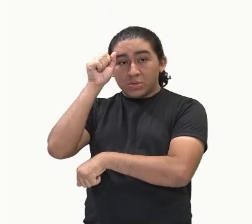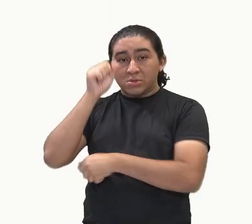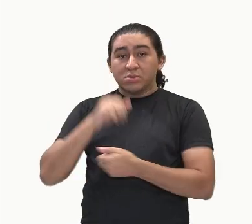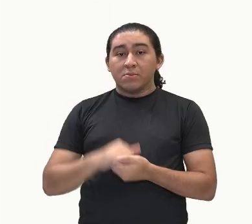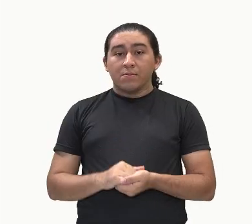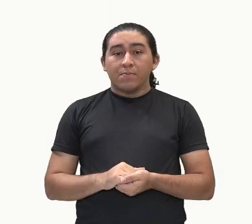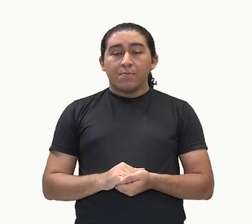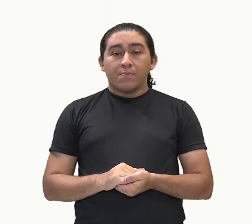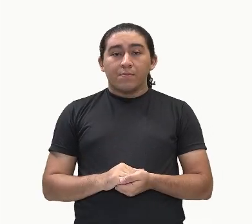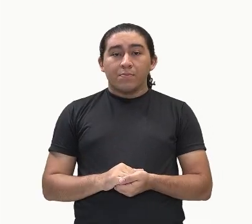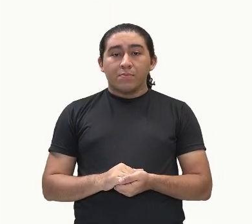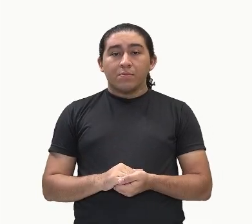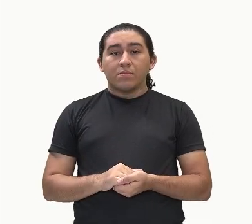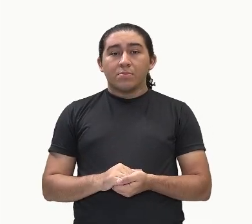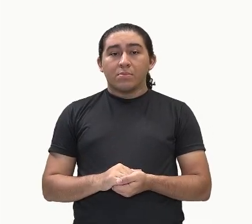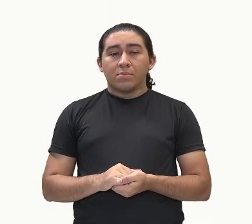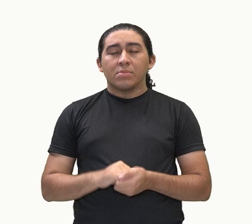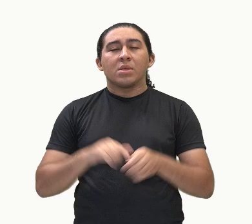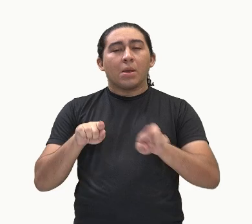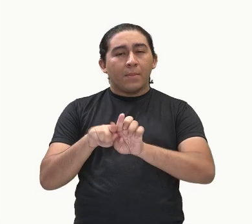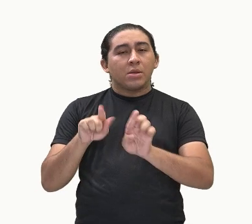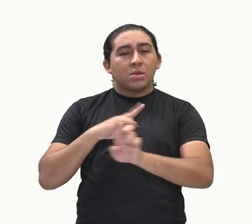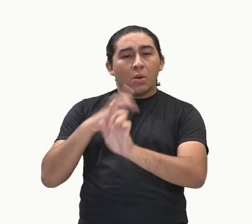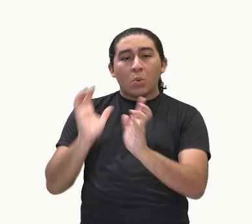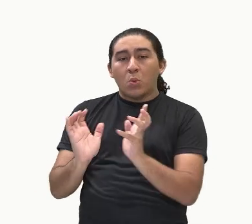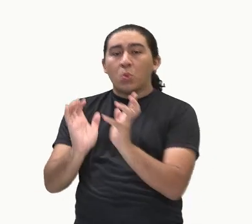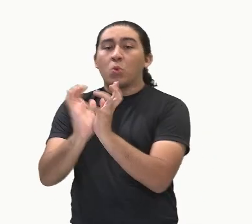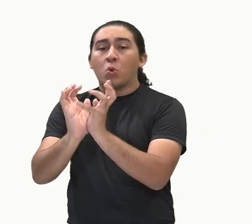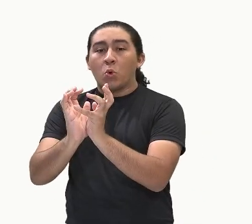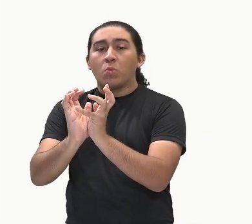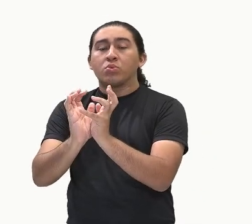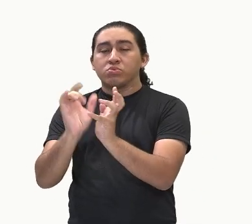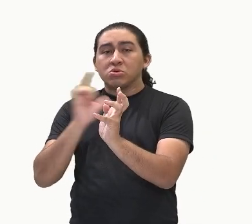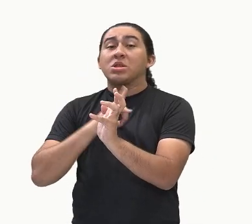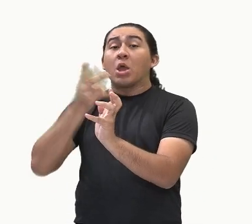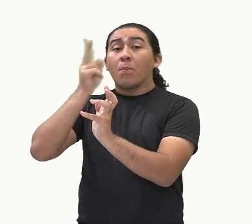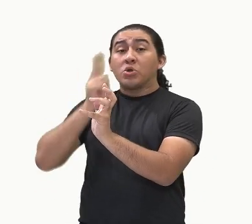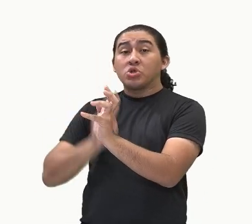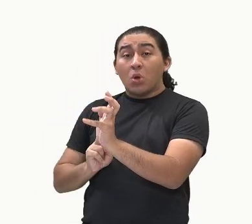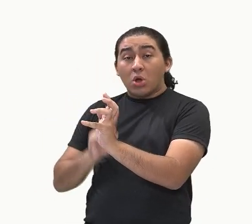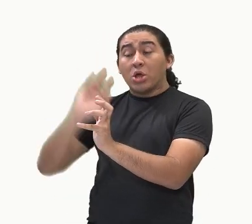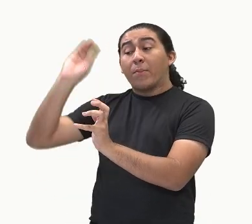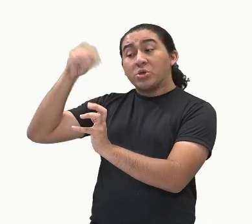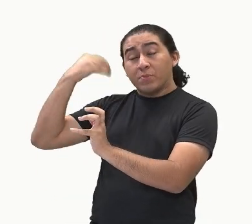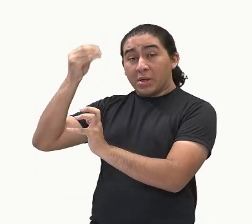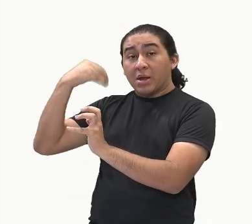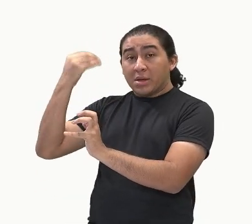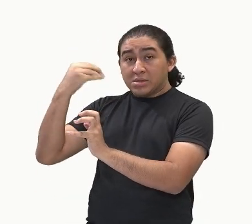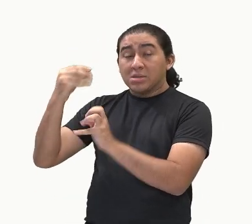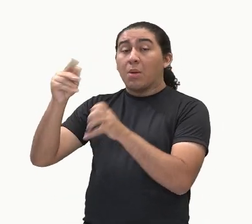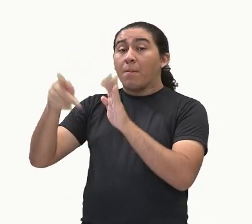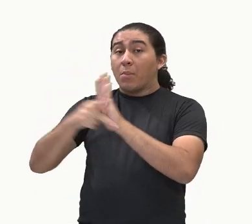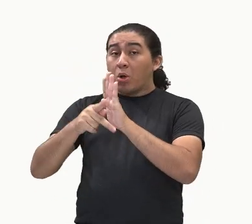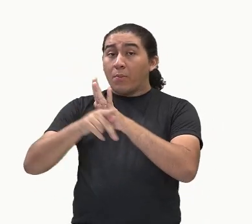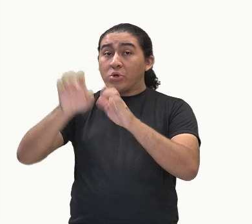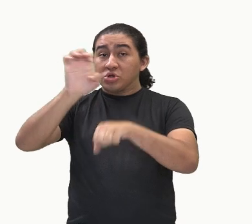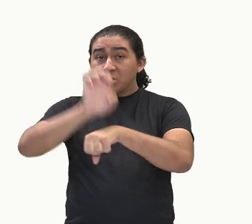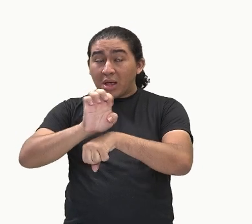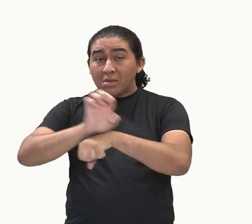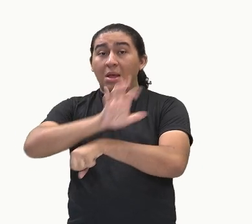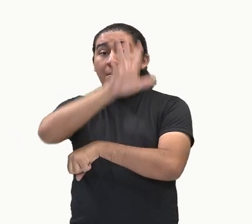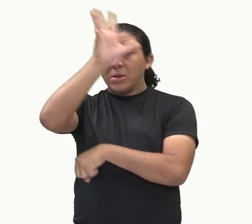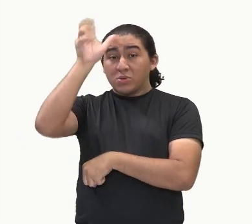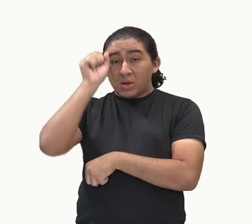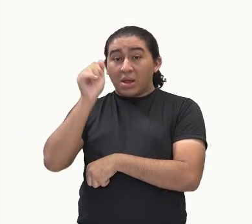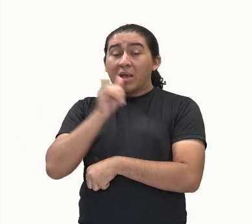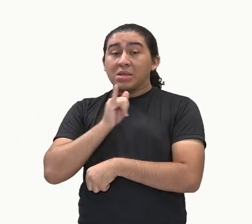falar das companhias de teatro que têm uma história já, uma trajetória amazônica, como, por